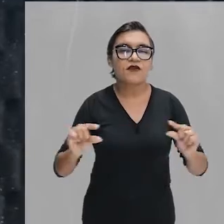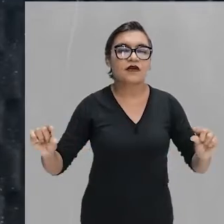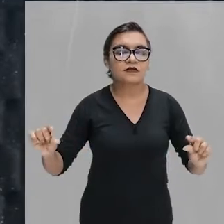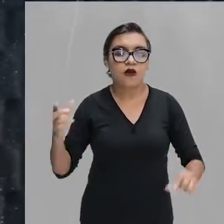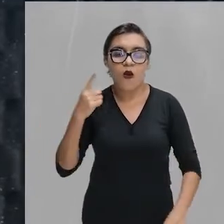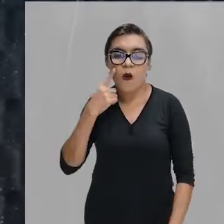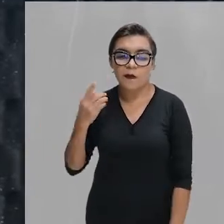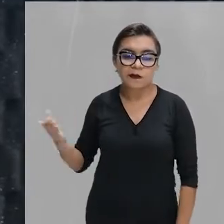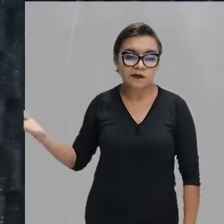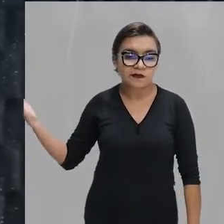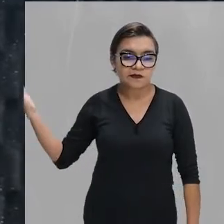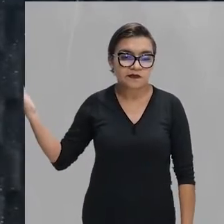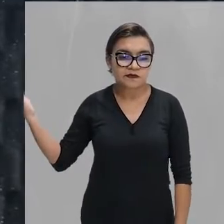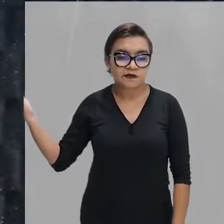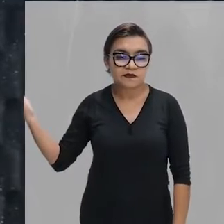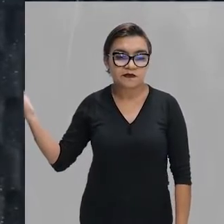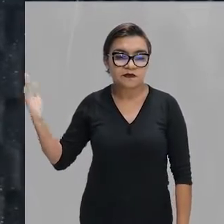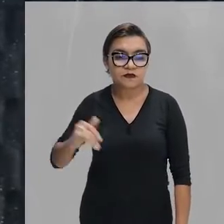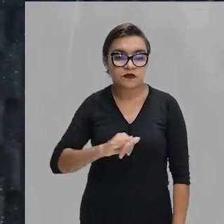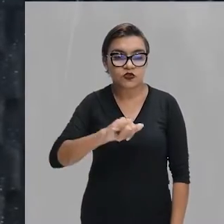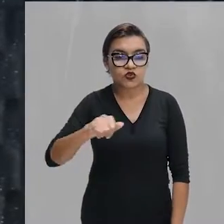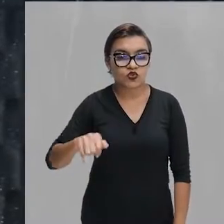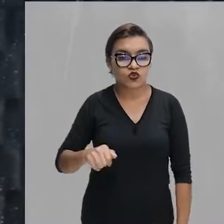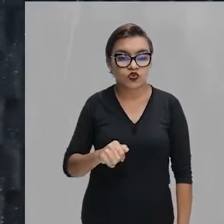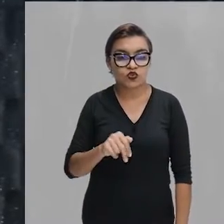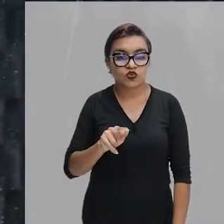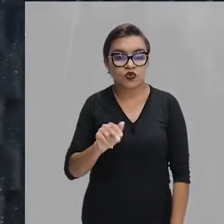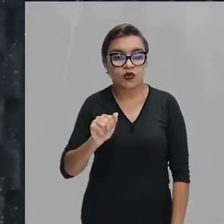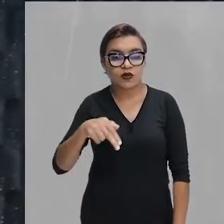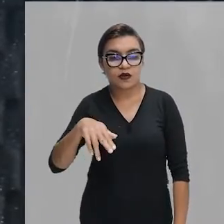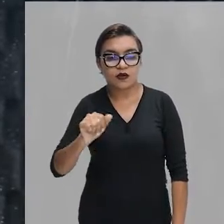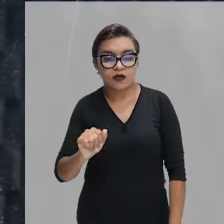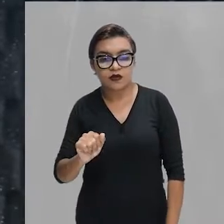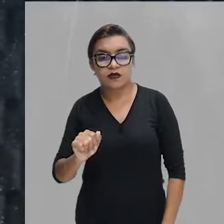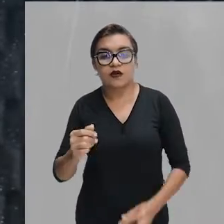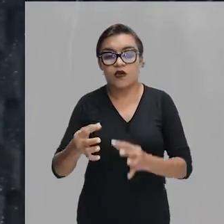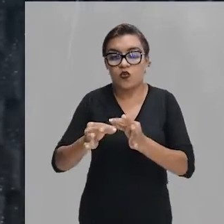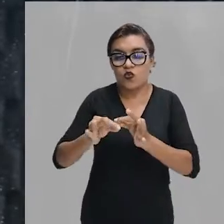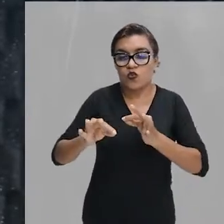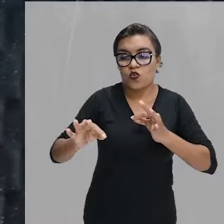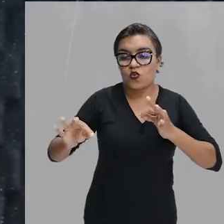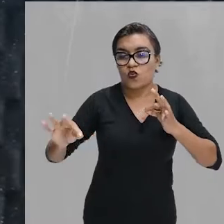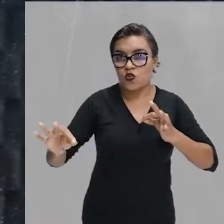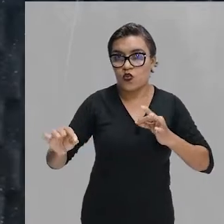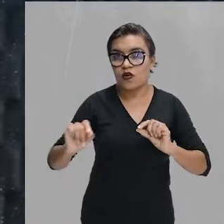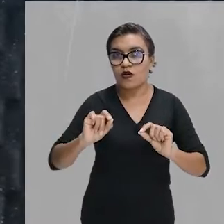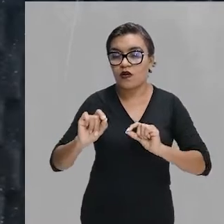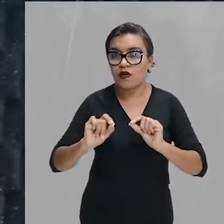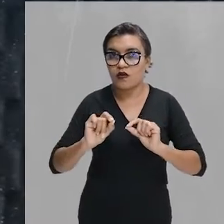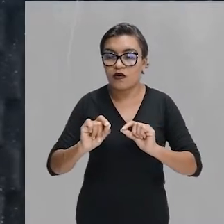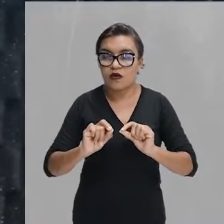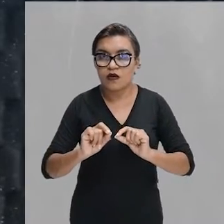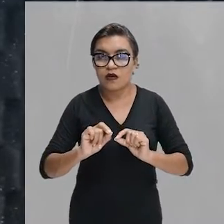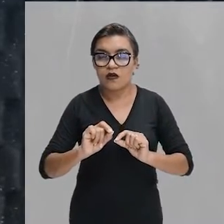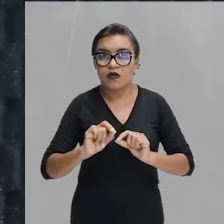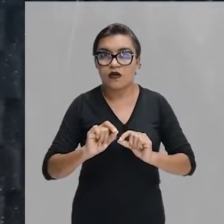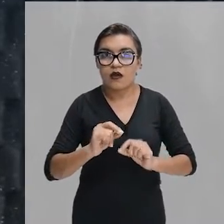malas influencias de su vida. Juana se alejó de las